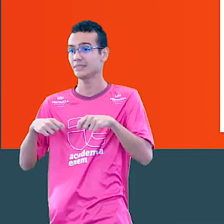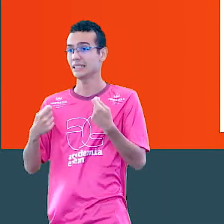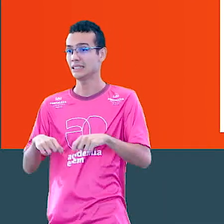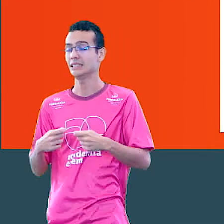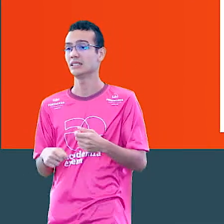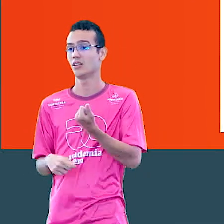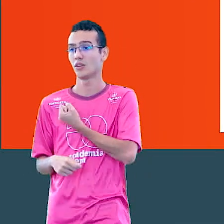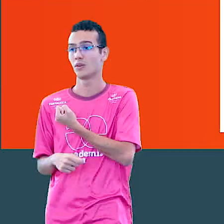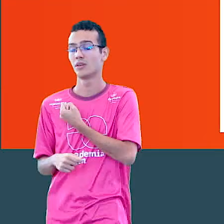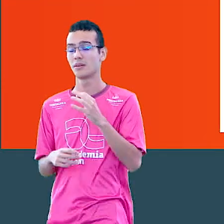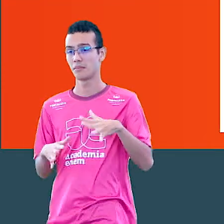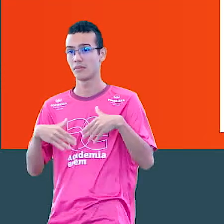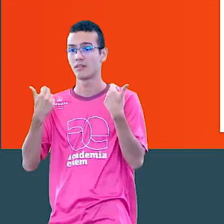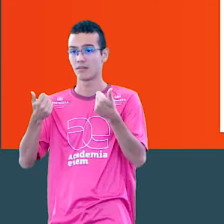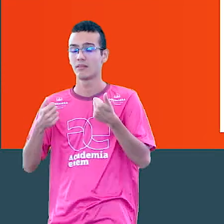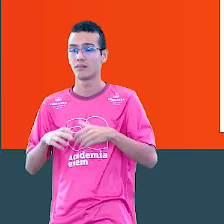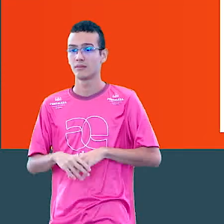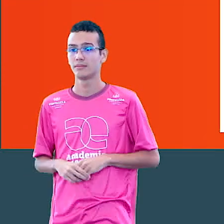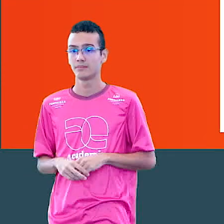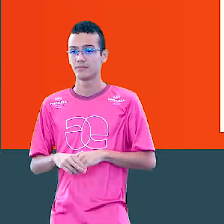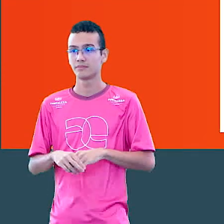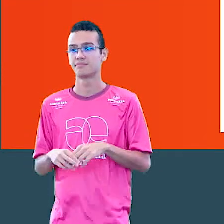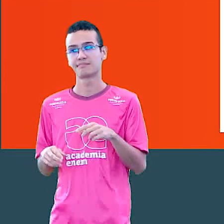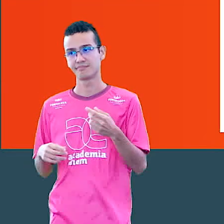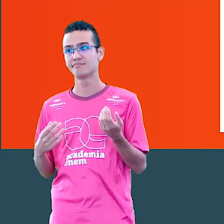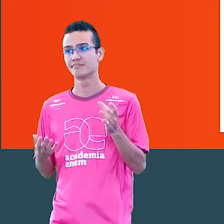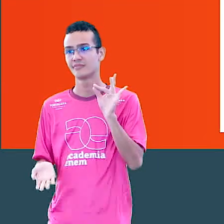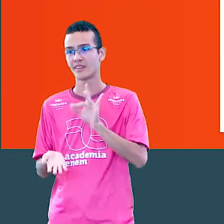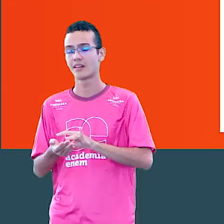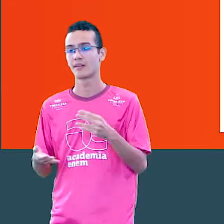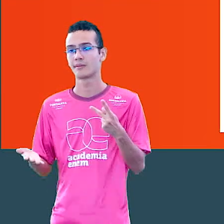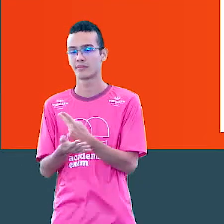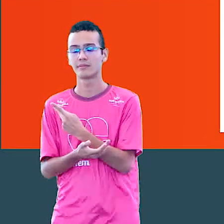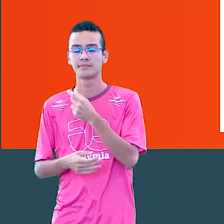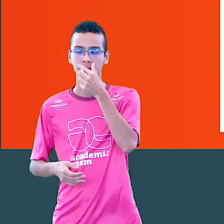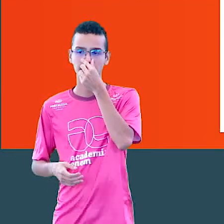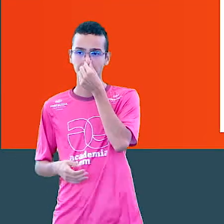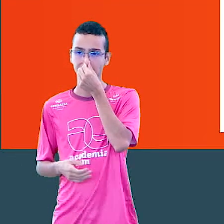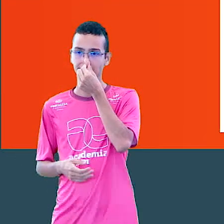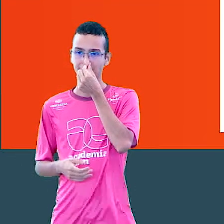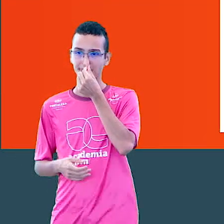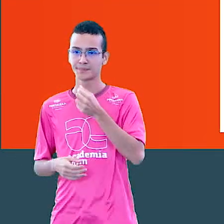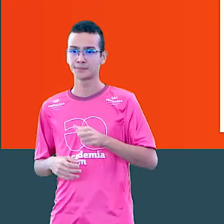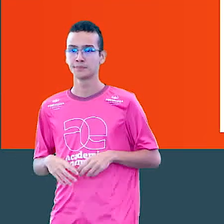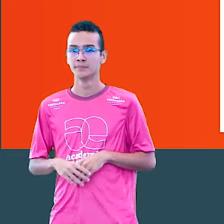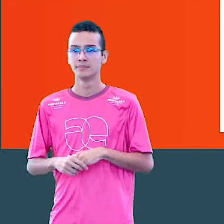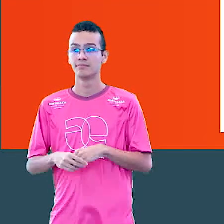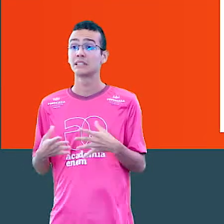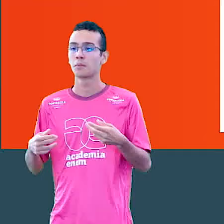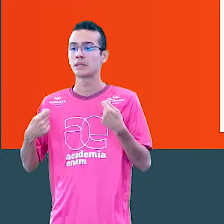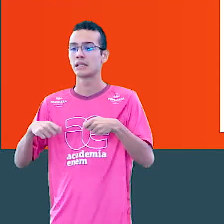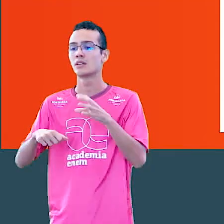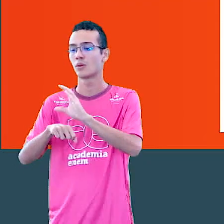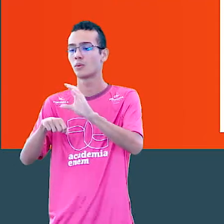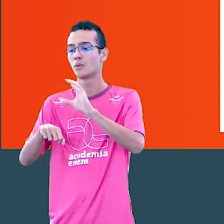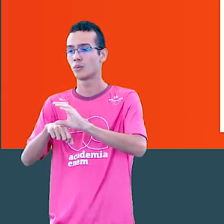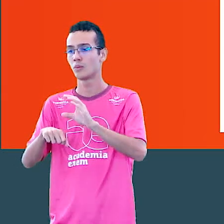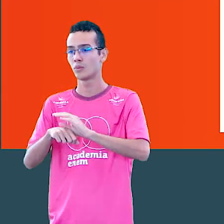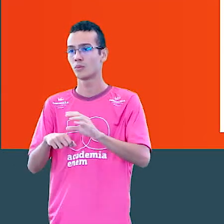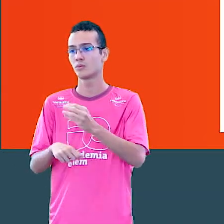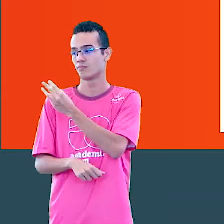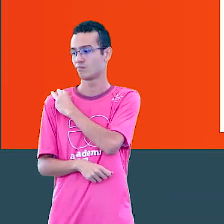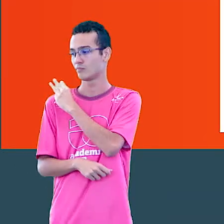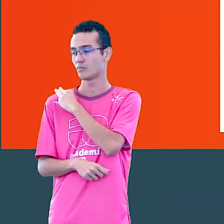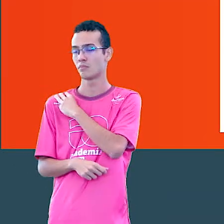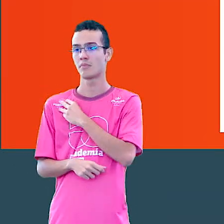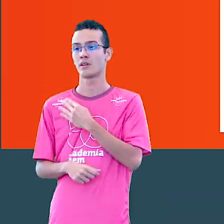quem tem a melhor nota. De fato, isso acontece, ok? Vamos lá, ter cursado o ensino médio em escola pública ou ter